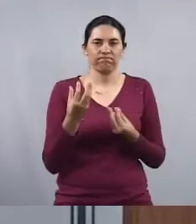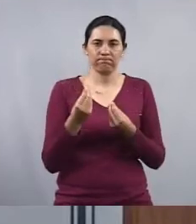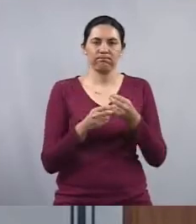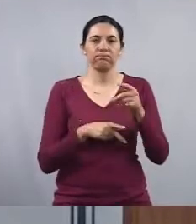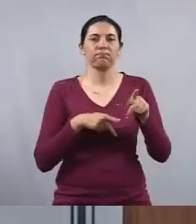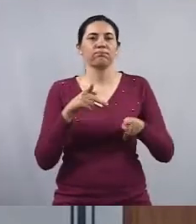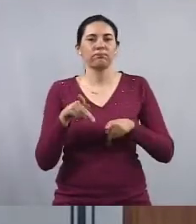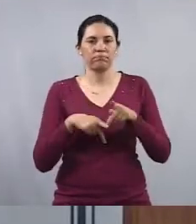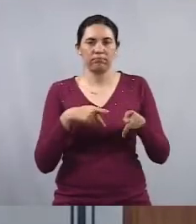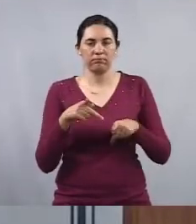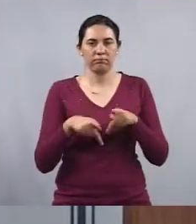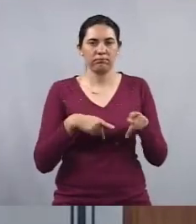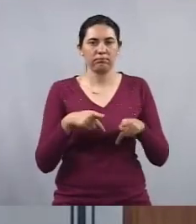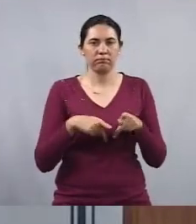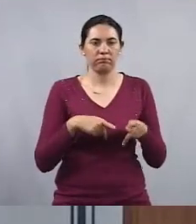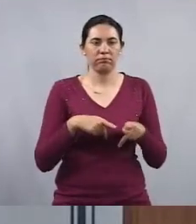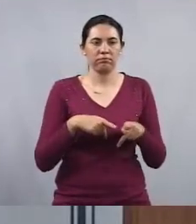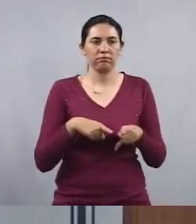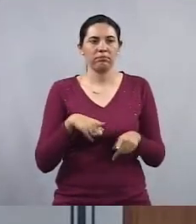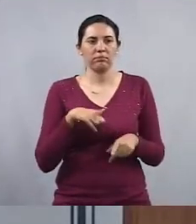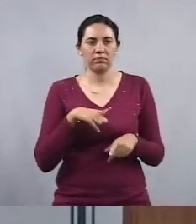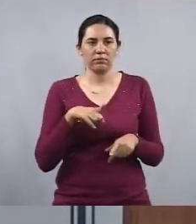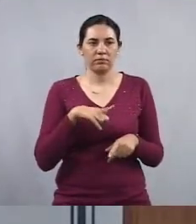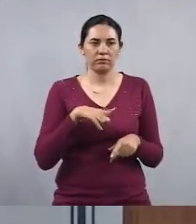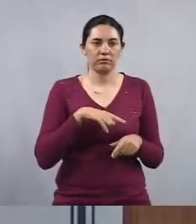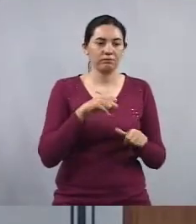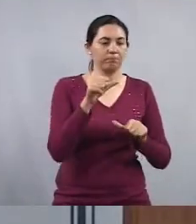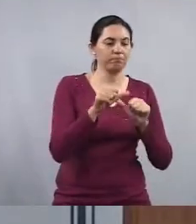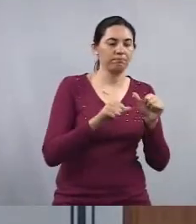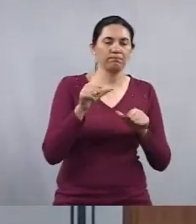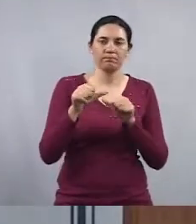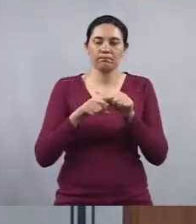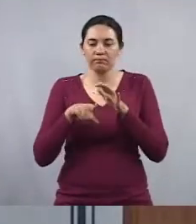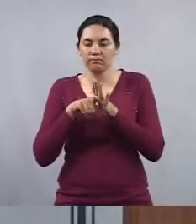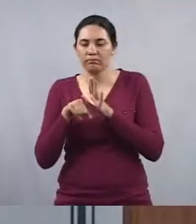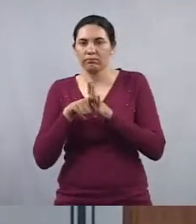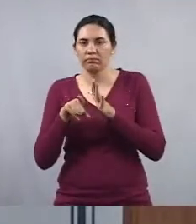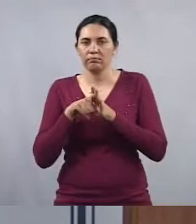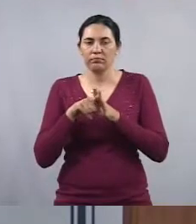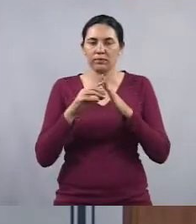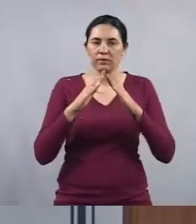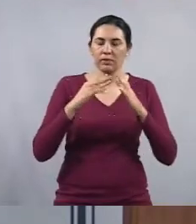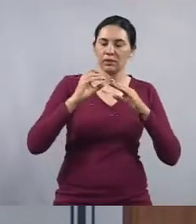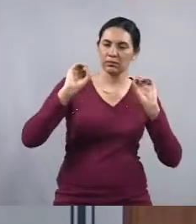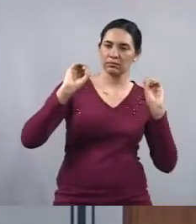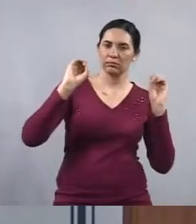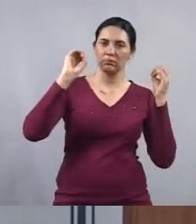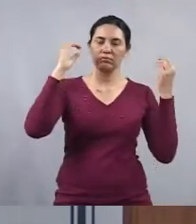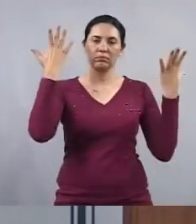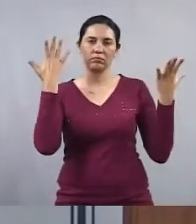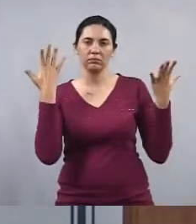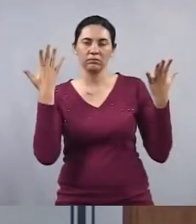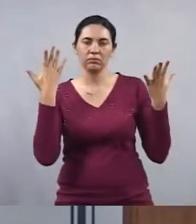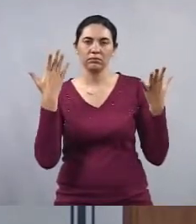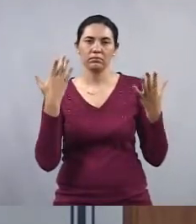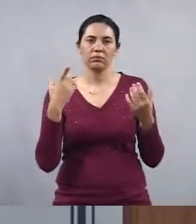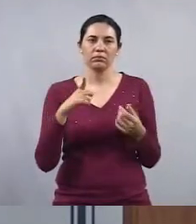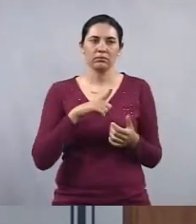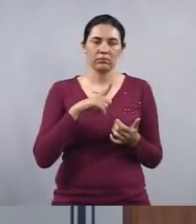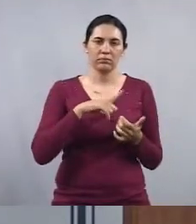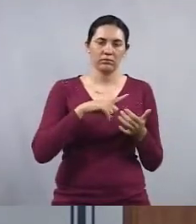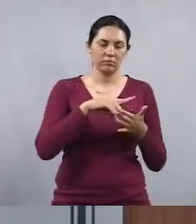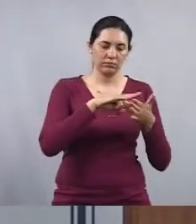um movimento nos teatros, casas de show, para verificar a fiscalização e a existência desses laudos,